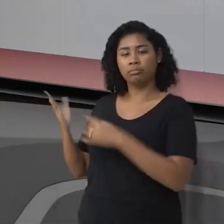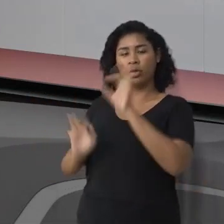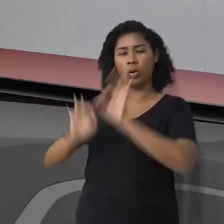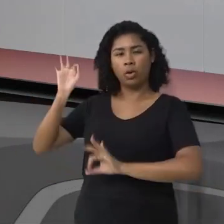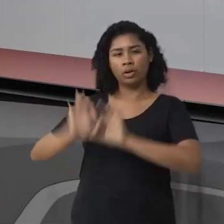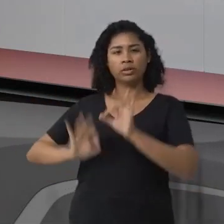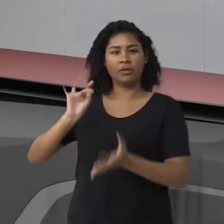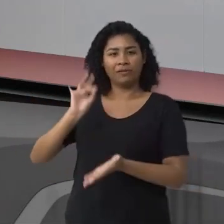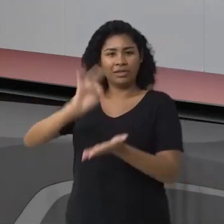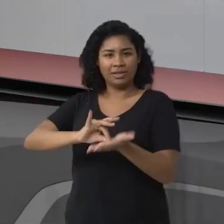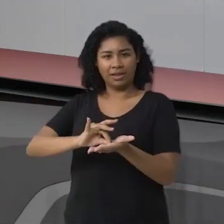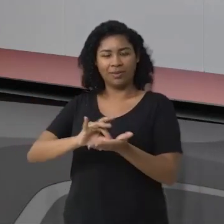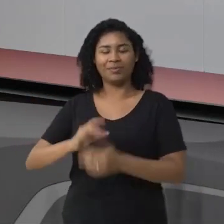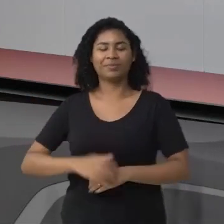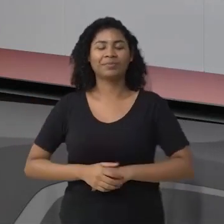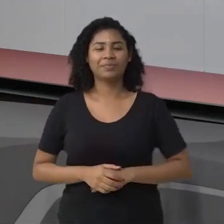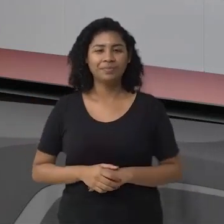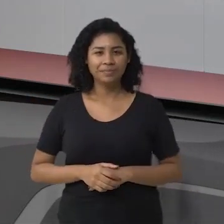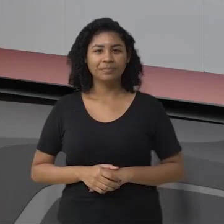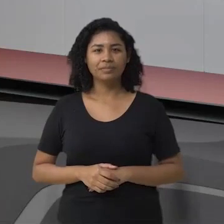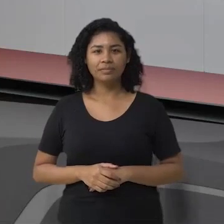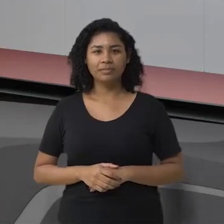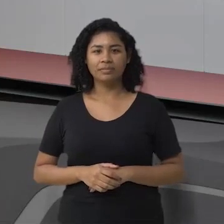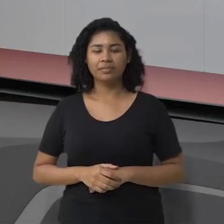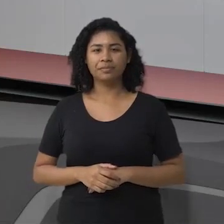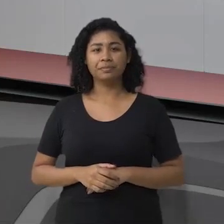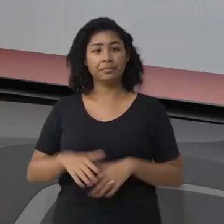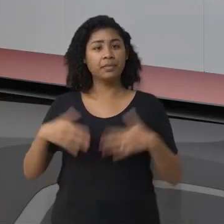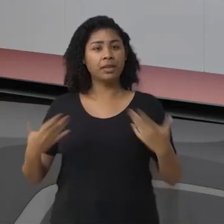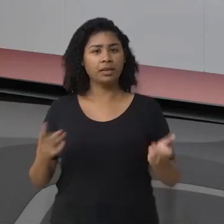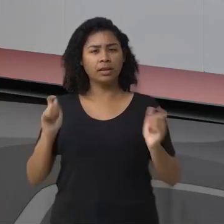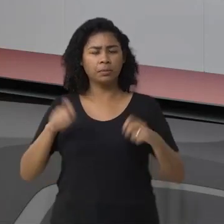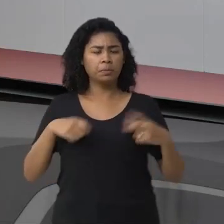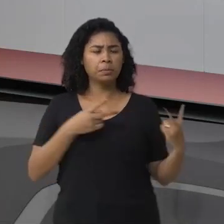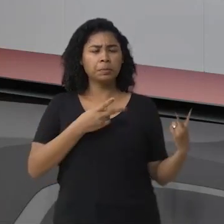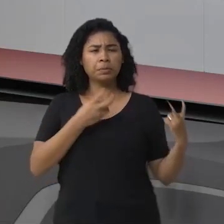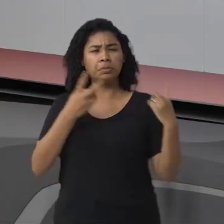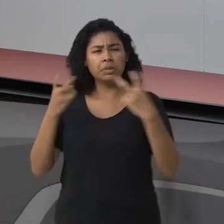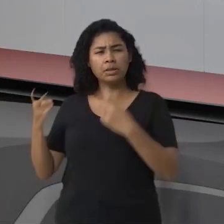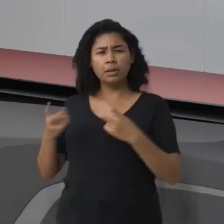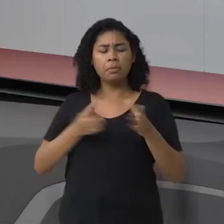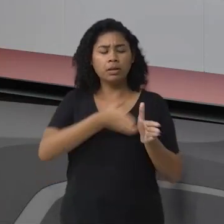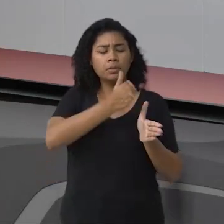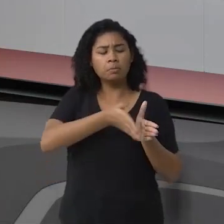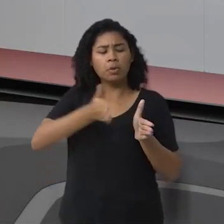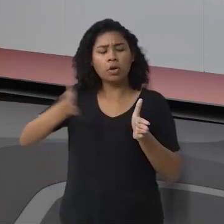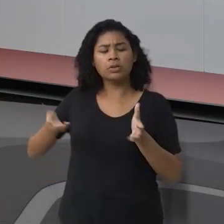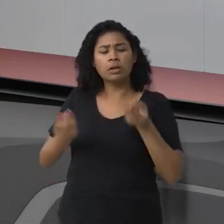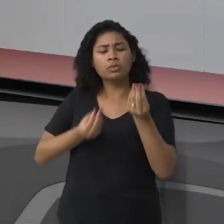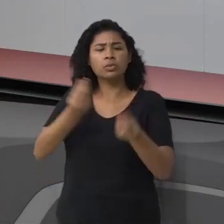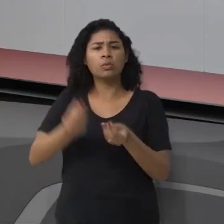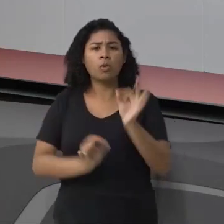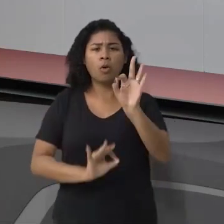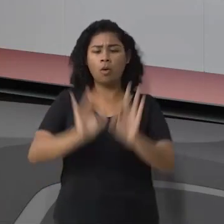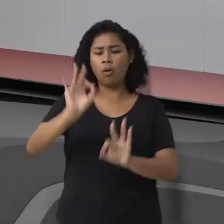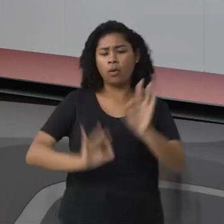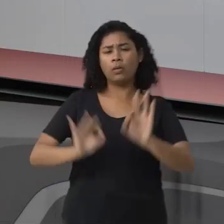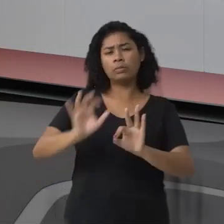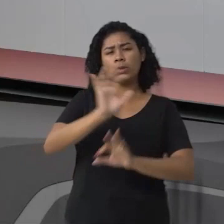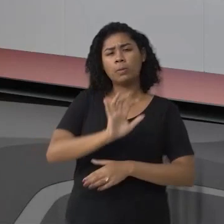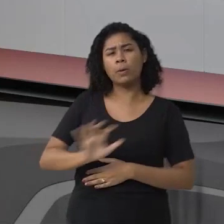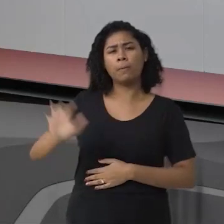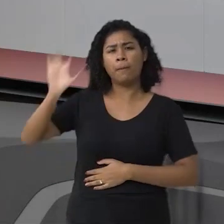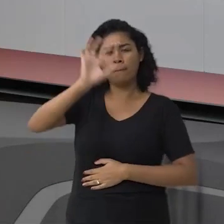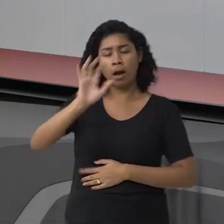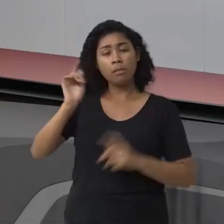pelo IBGE, tá certo, gente? Então, verificando esse processo de regiões, de regionalização,